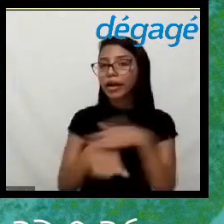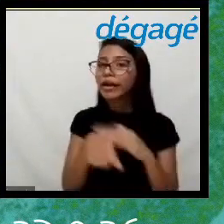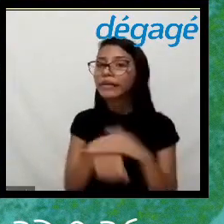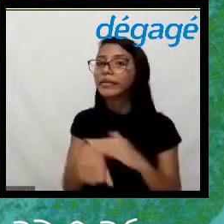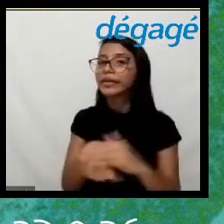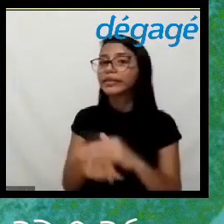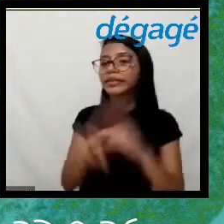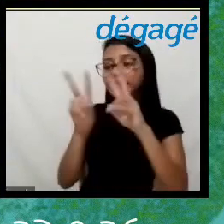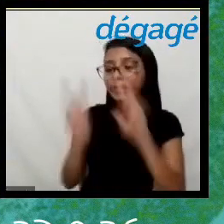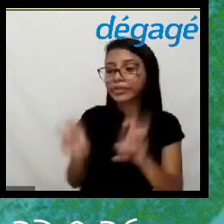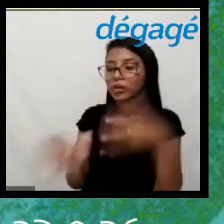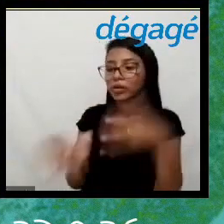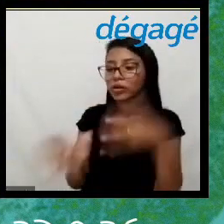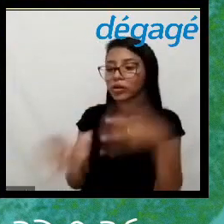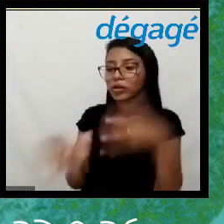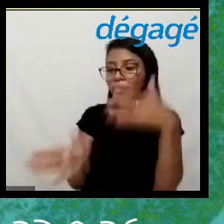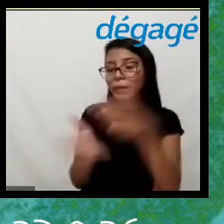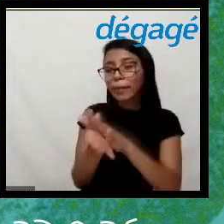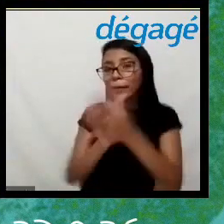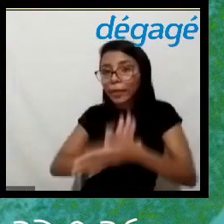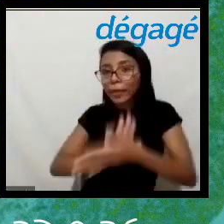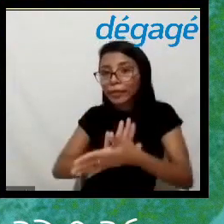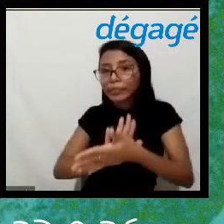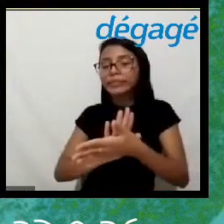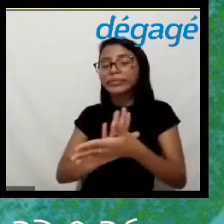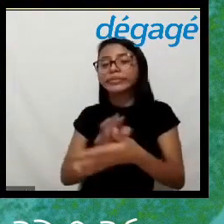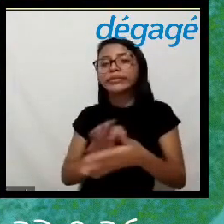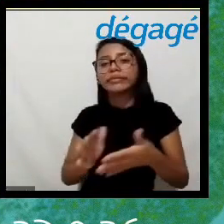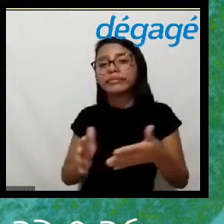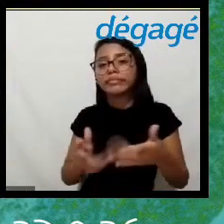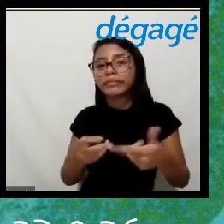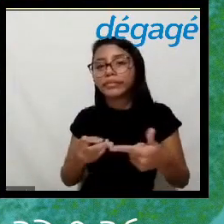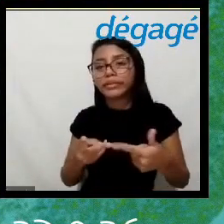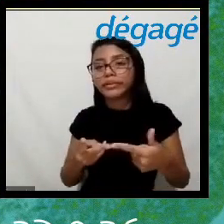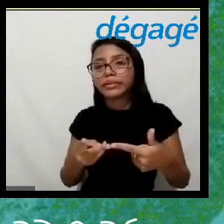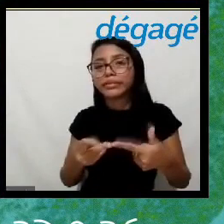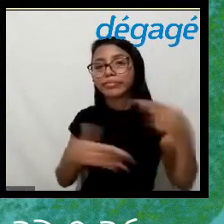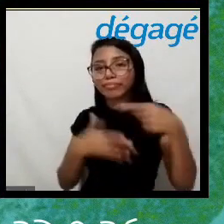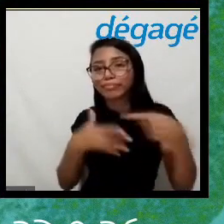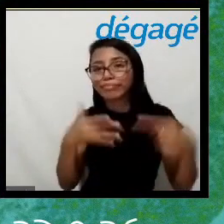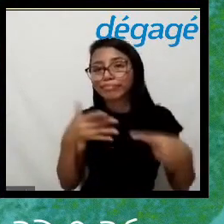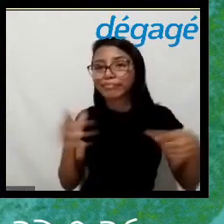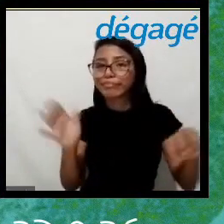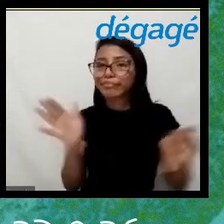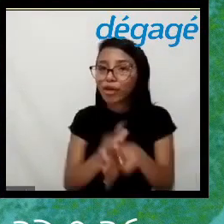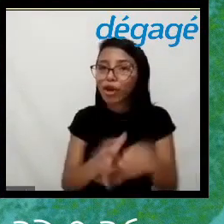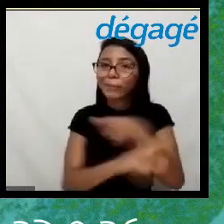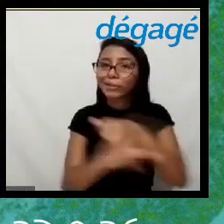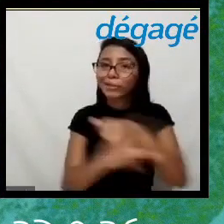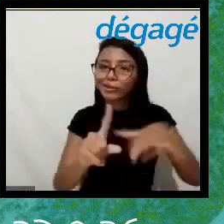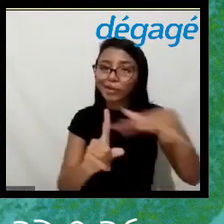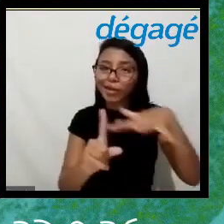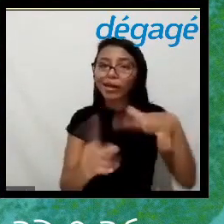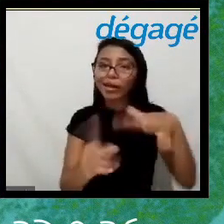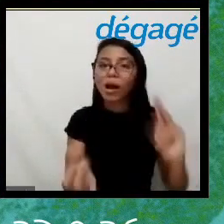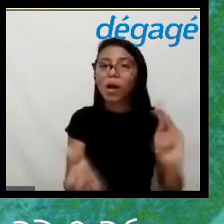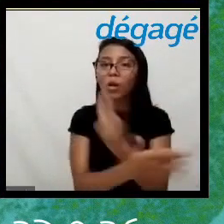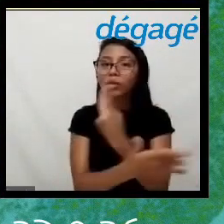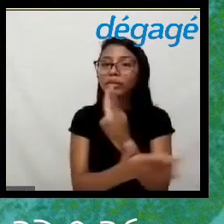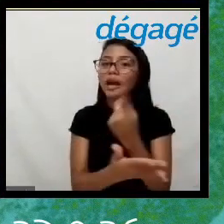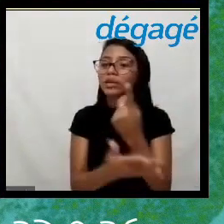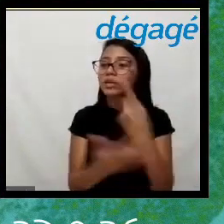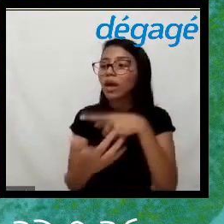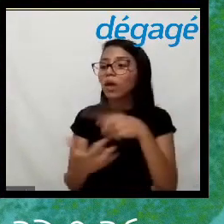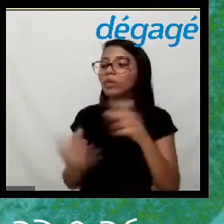nessa sociedade, sobre a importância e a necessidade dessas pessoas estarem ali ocupando o espaço de uma universidade